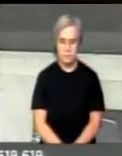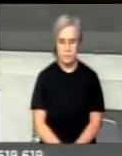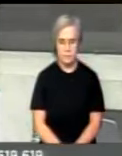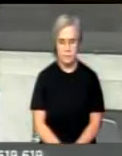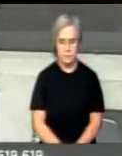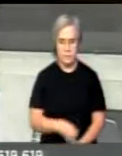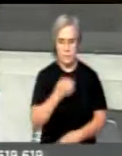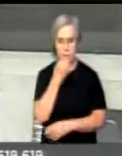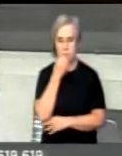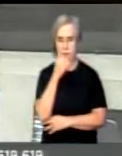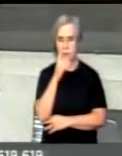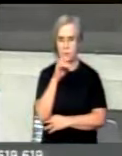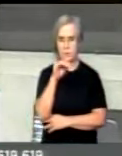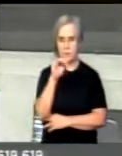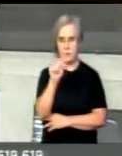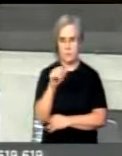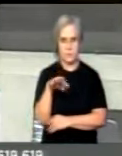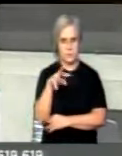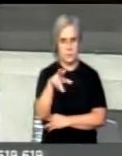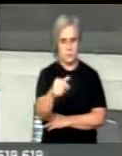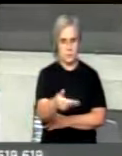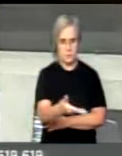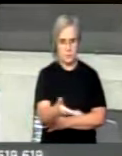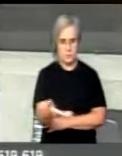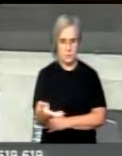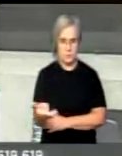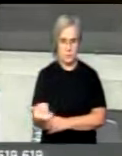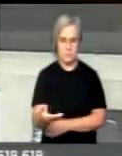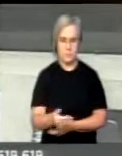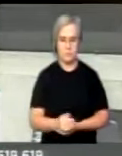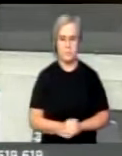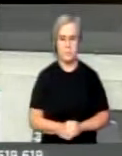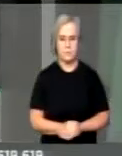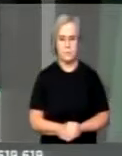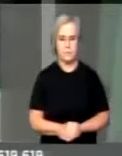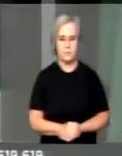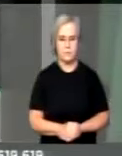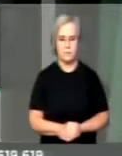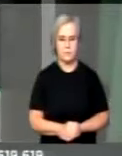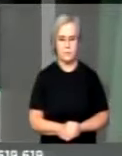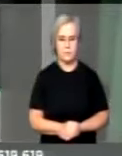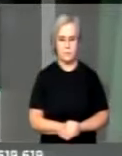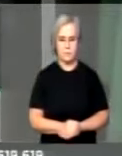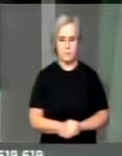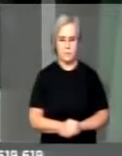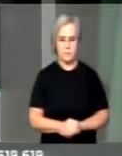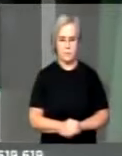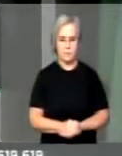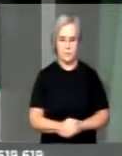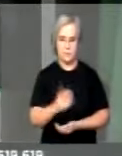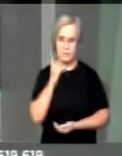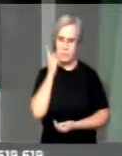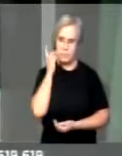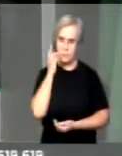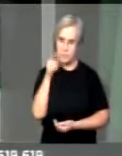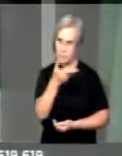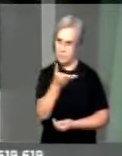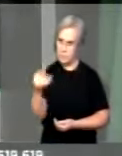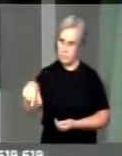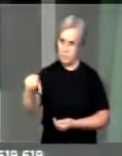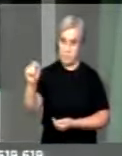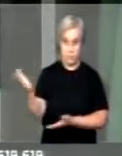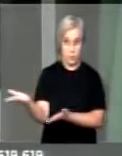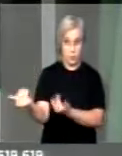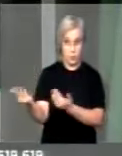Bom dia a todos os nossos deputados eleitos,